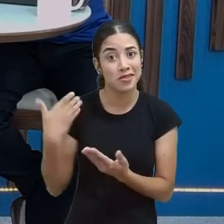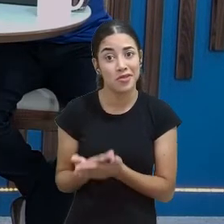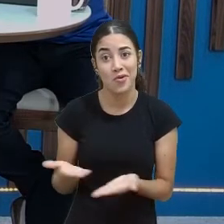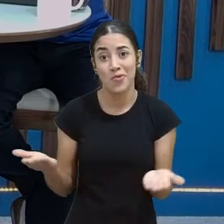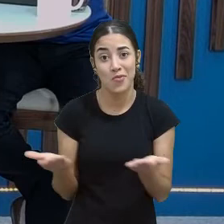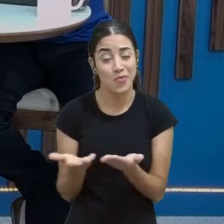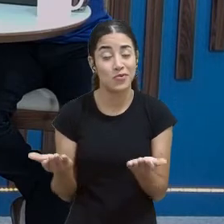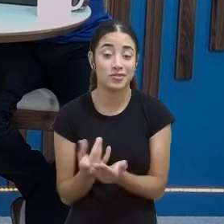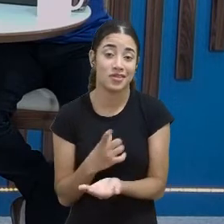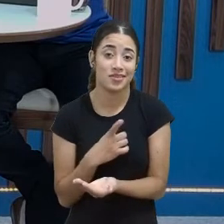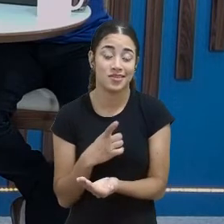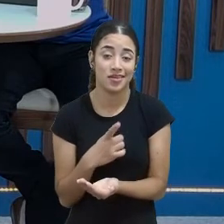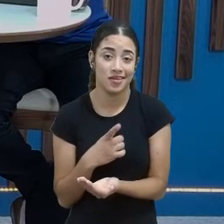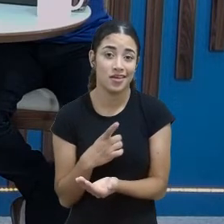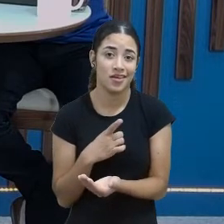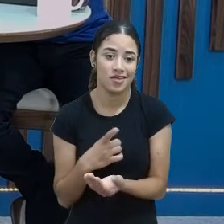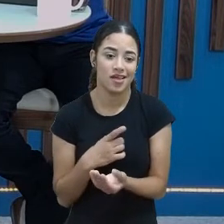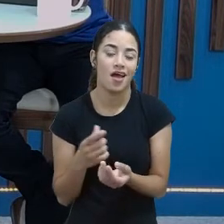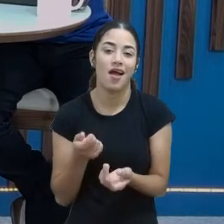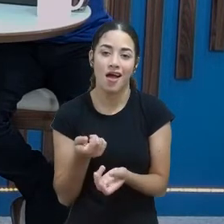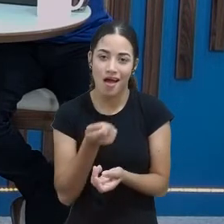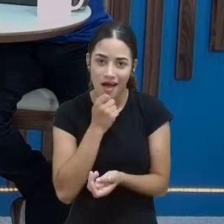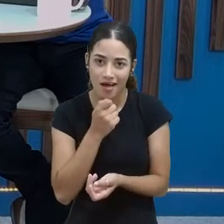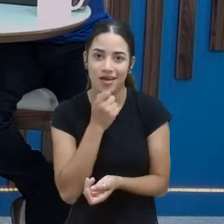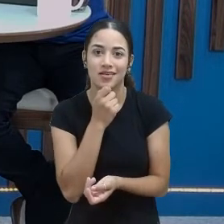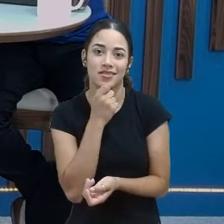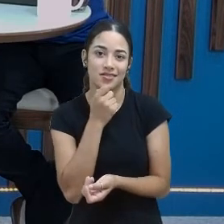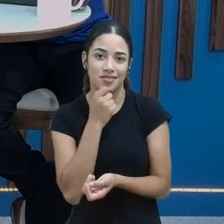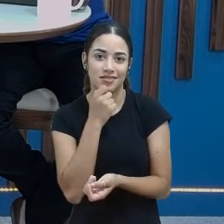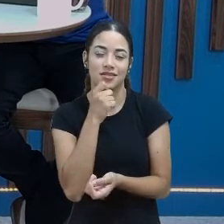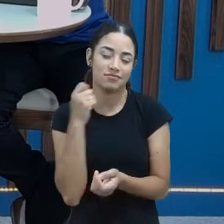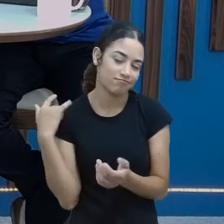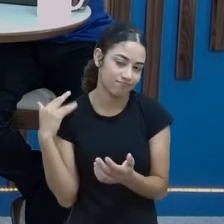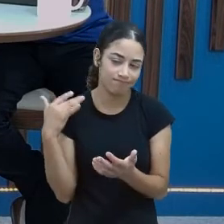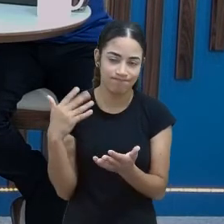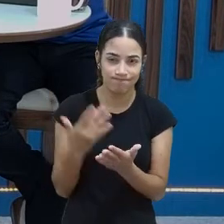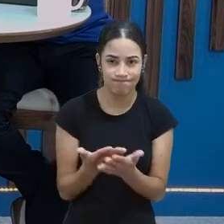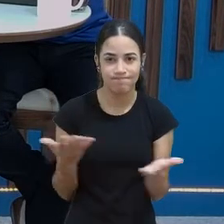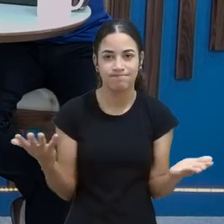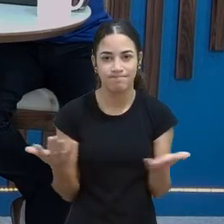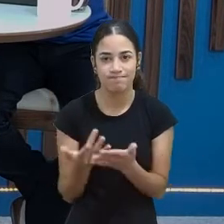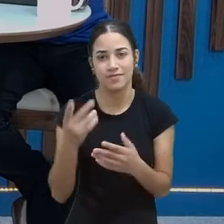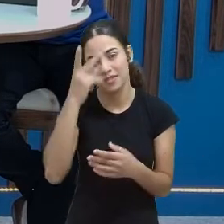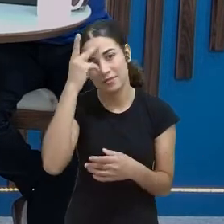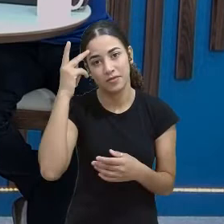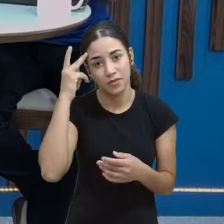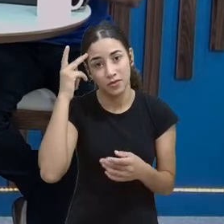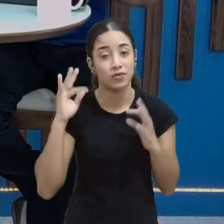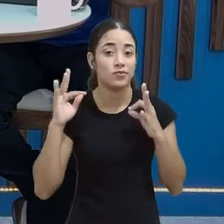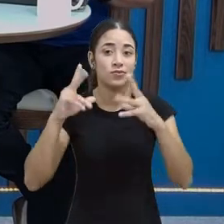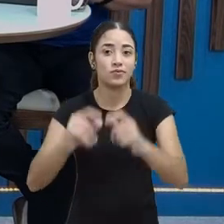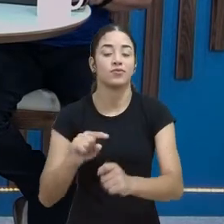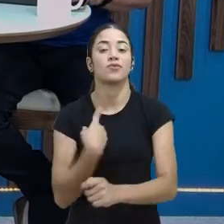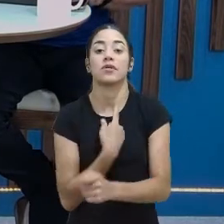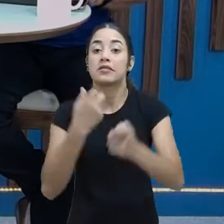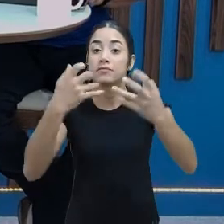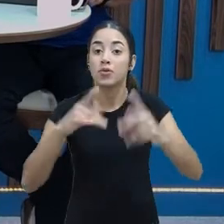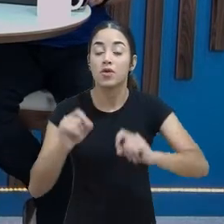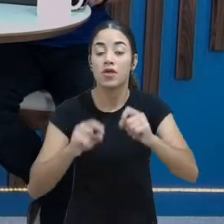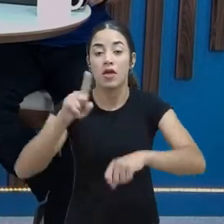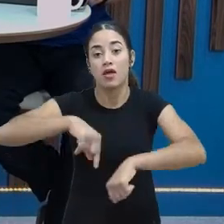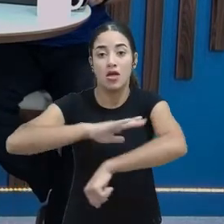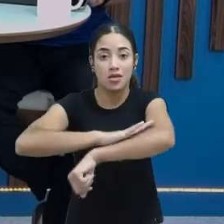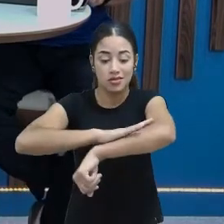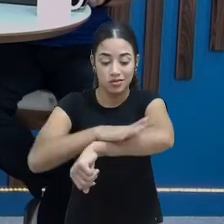né, esse resquício aí dessa dívida histórica, né, essa questão toda que a gente fala, que é o